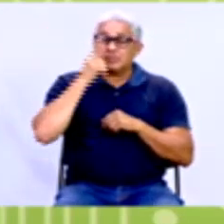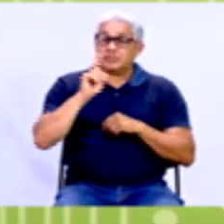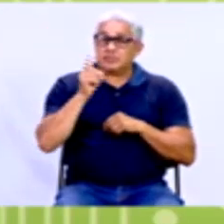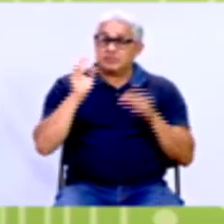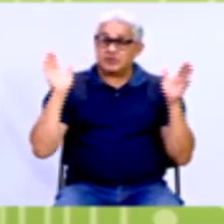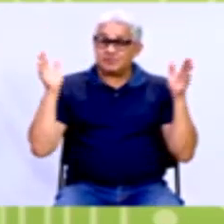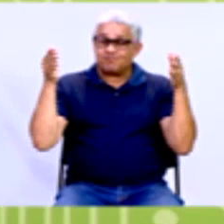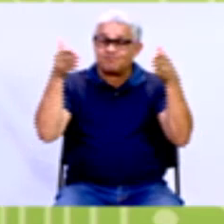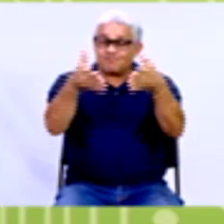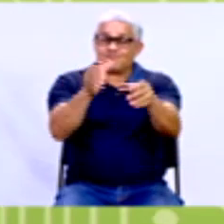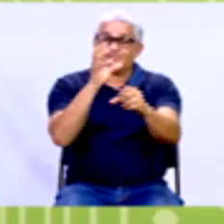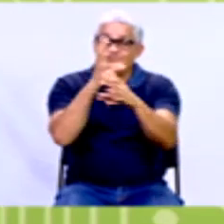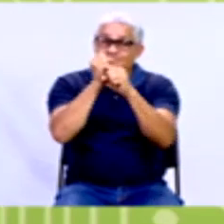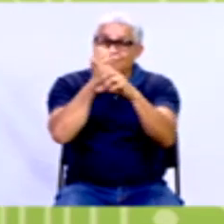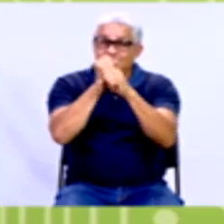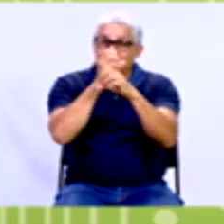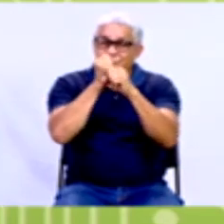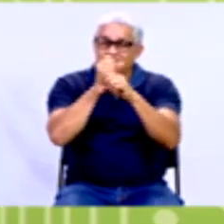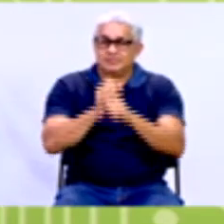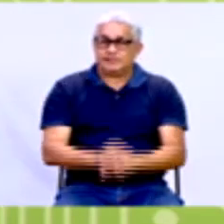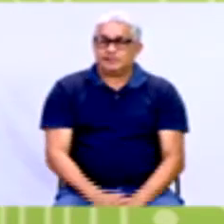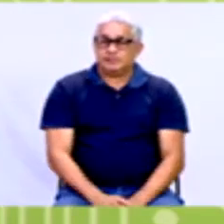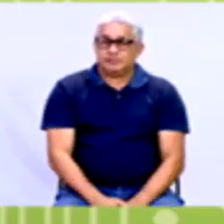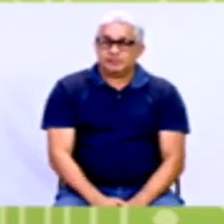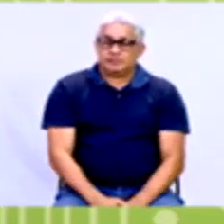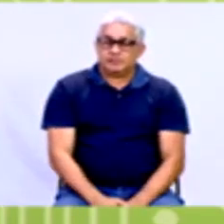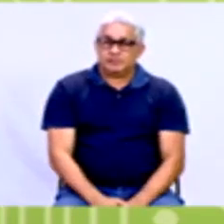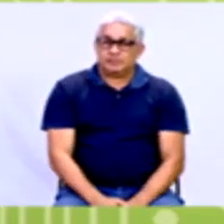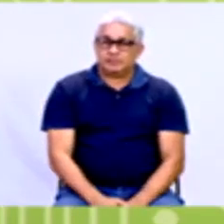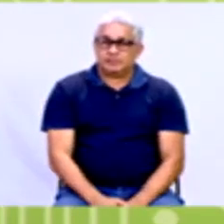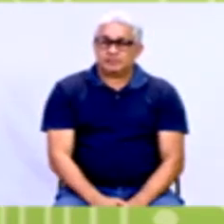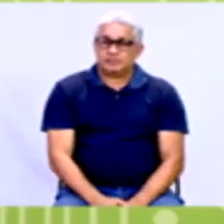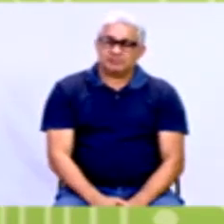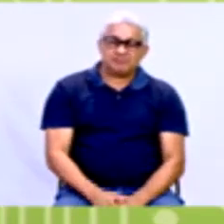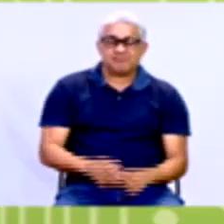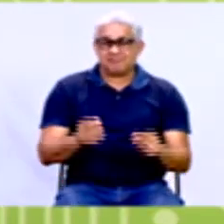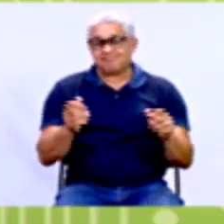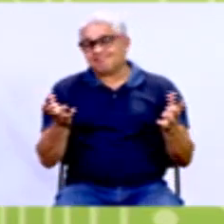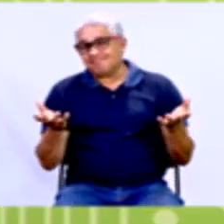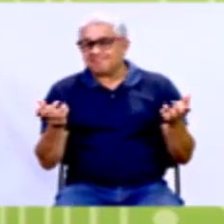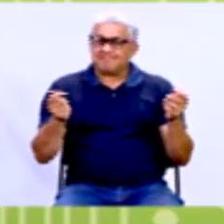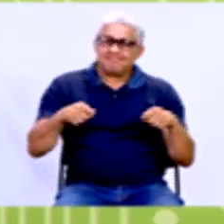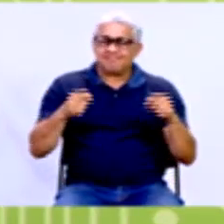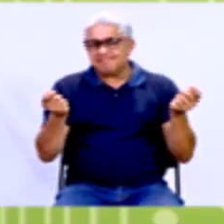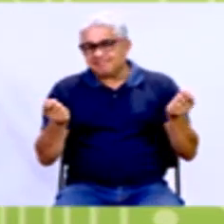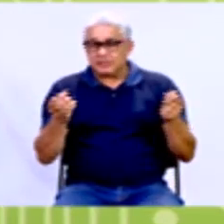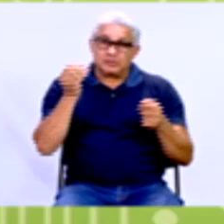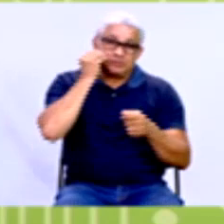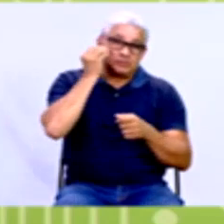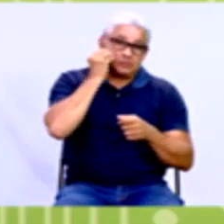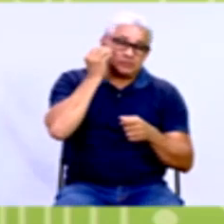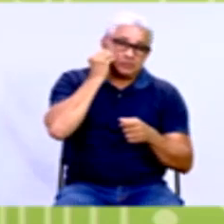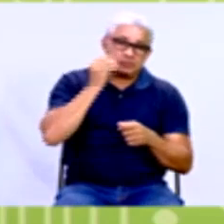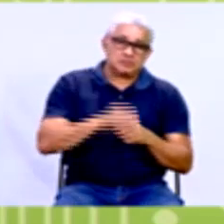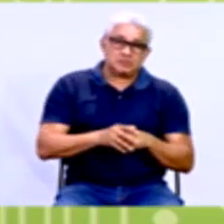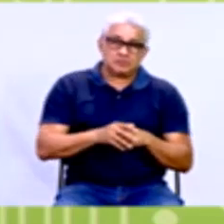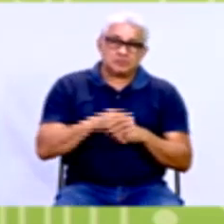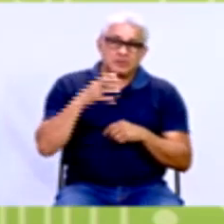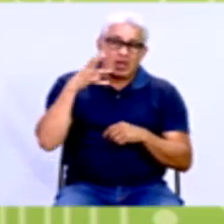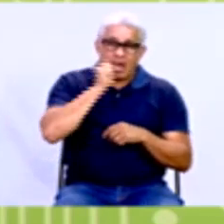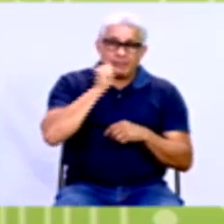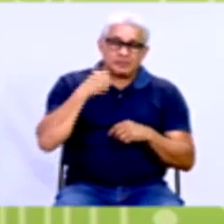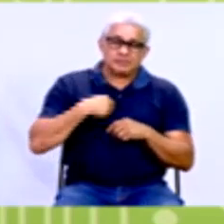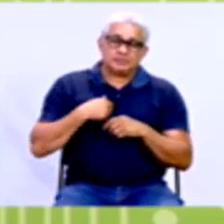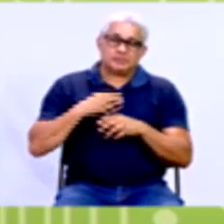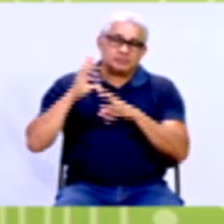muito em cálculos, tá? Uma coisa ou outra que a gente conseguir fazer, eu dou uma passada aqui com